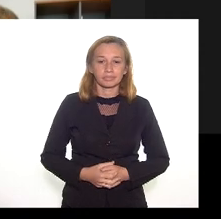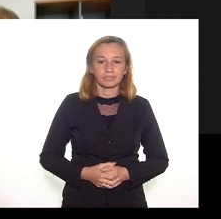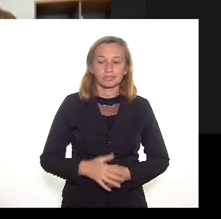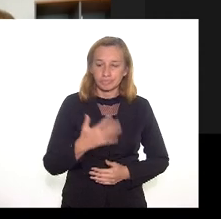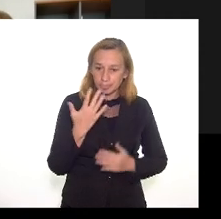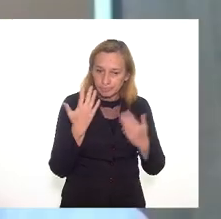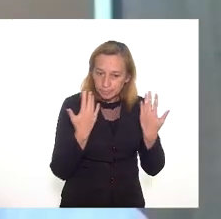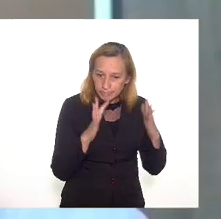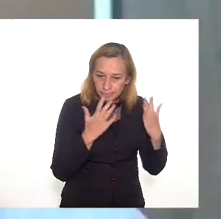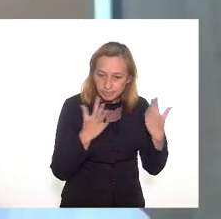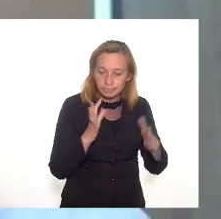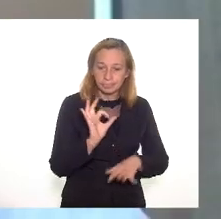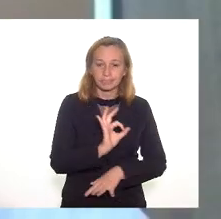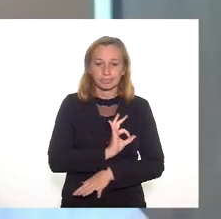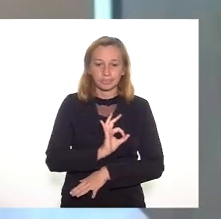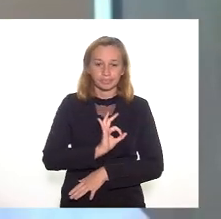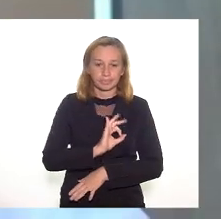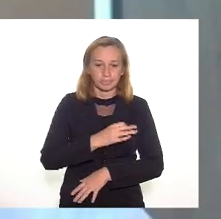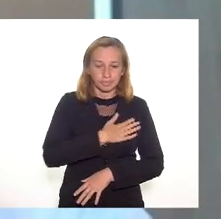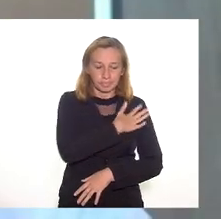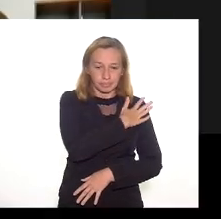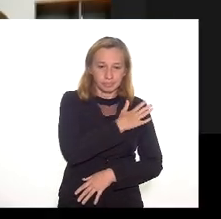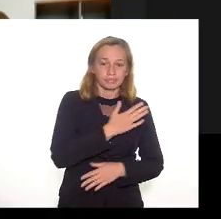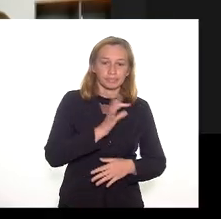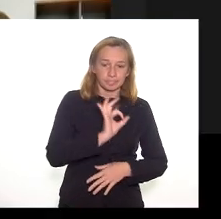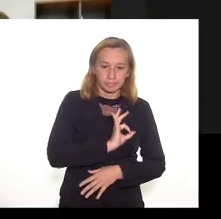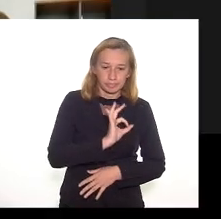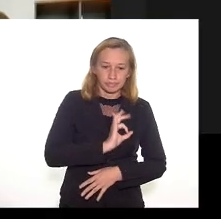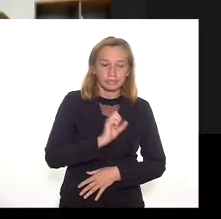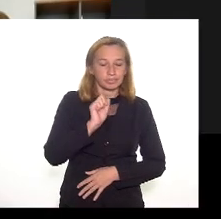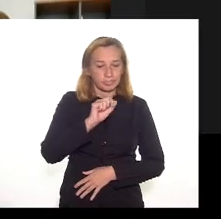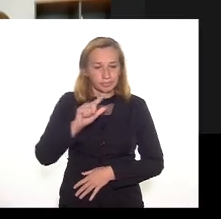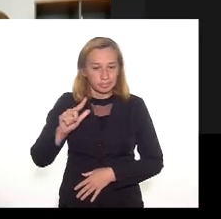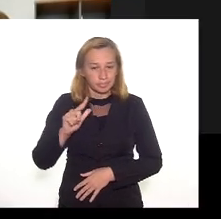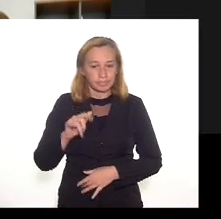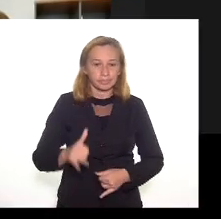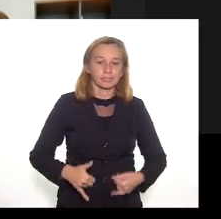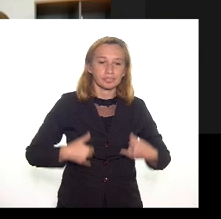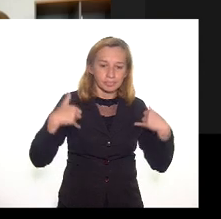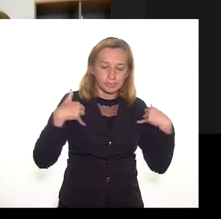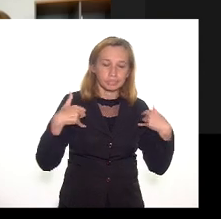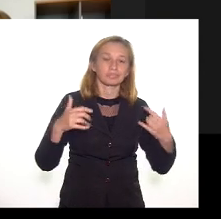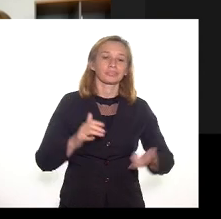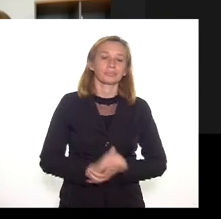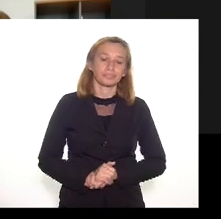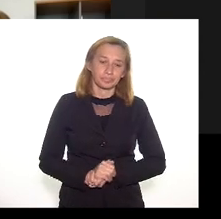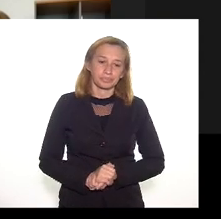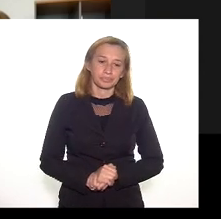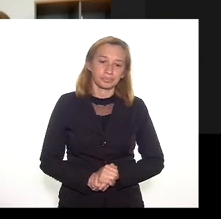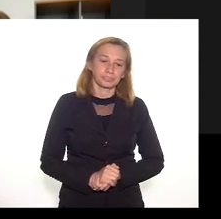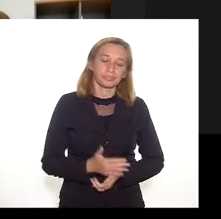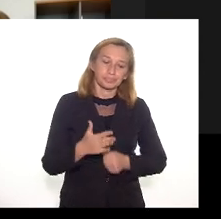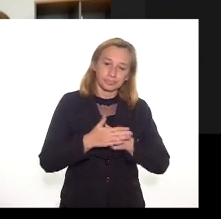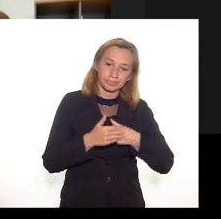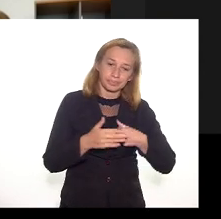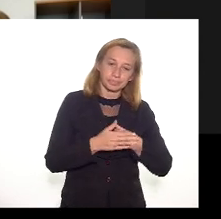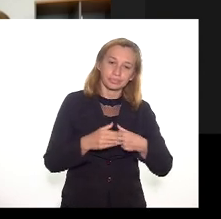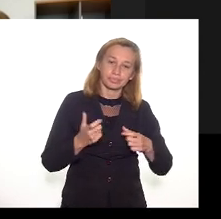parabéns a nossa Polícia Militar e a nossa Polícia Civil honrada Polícia Civil tem um carinho imenso